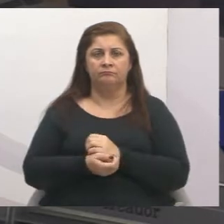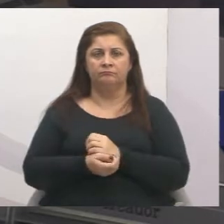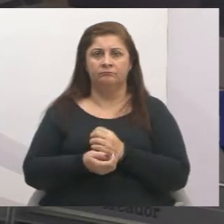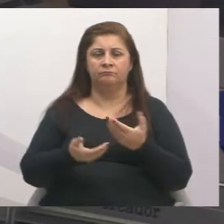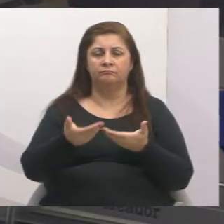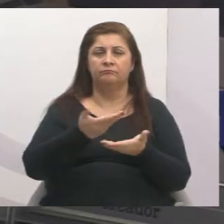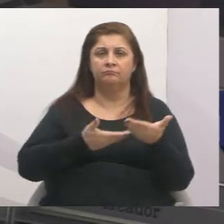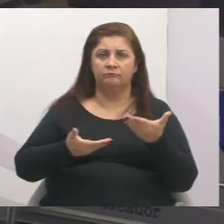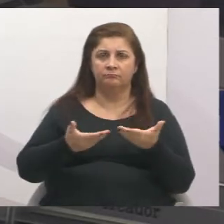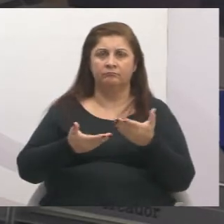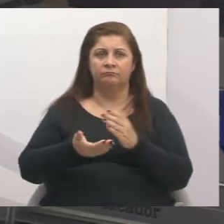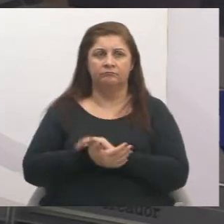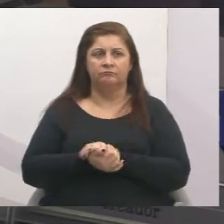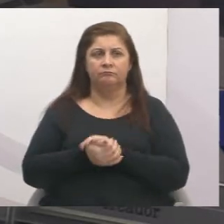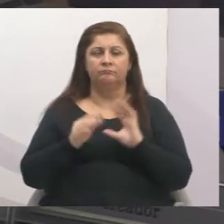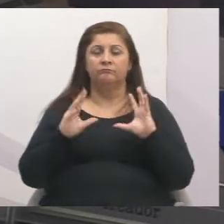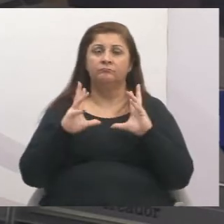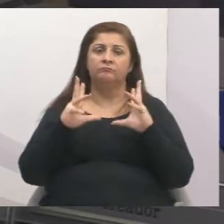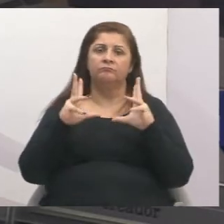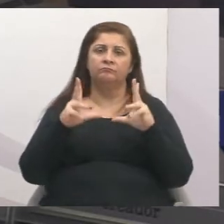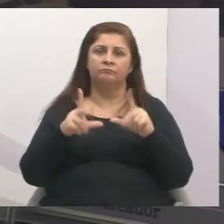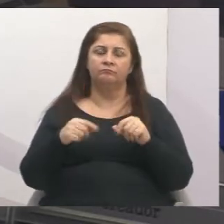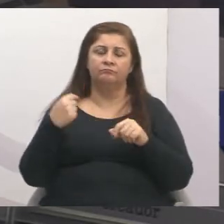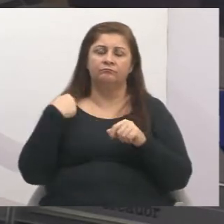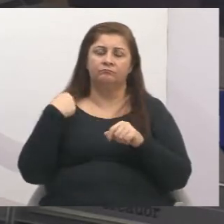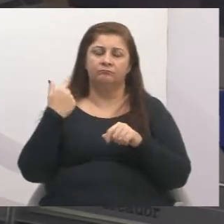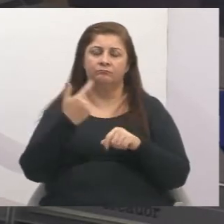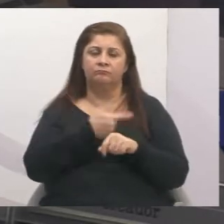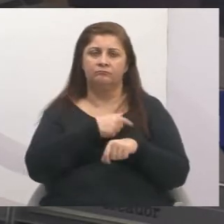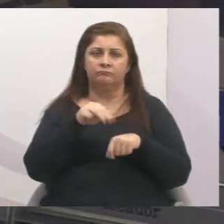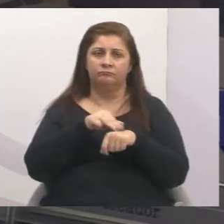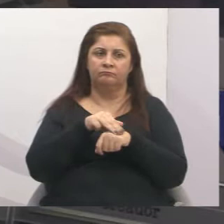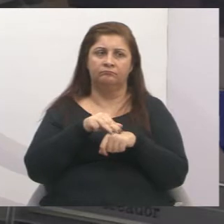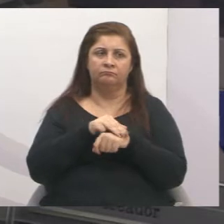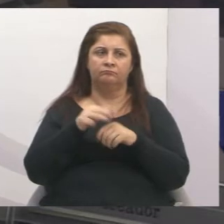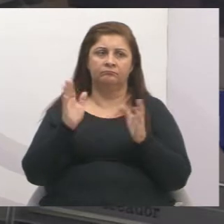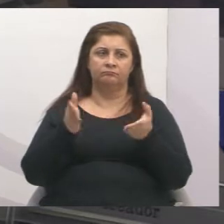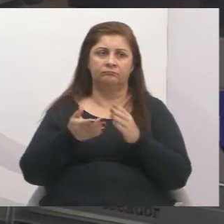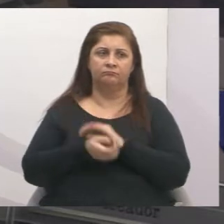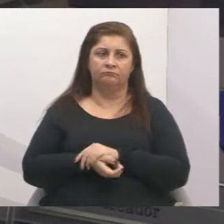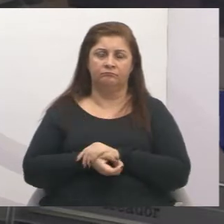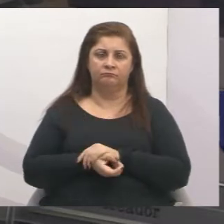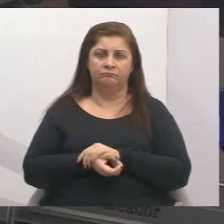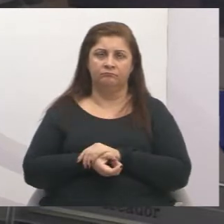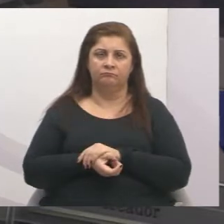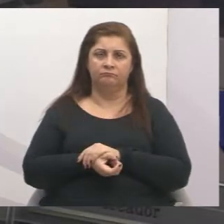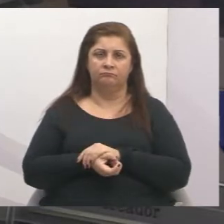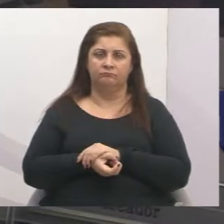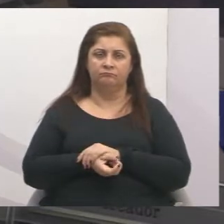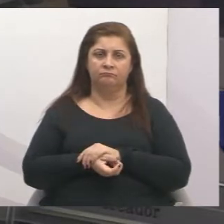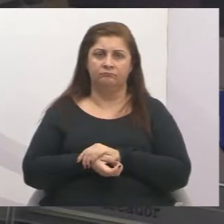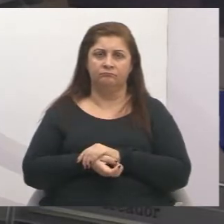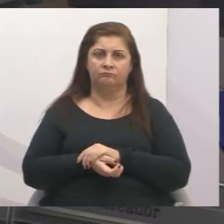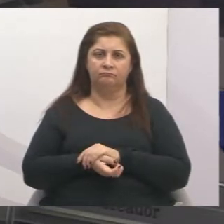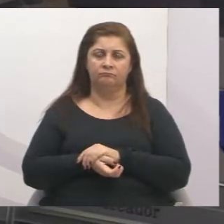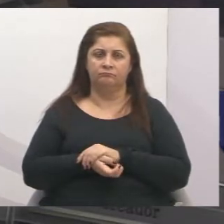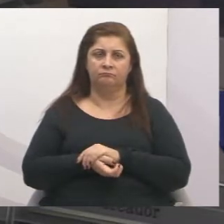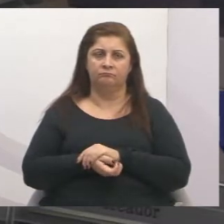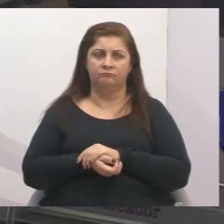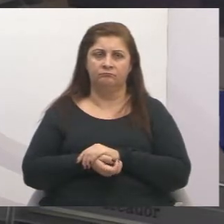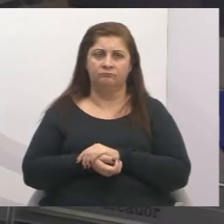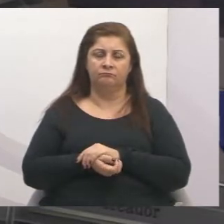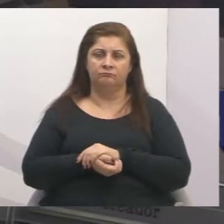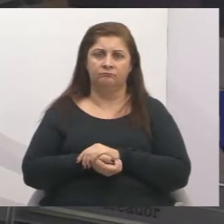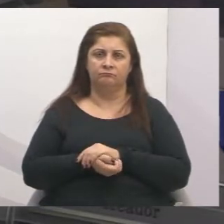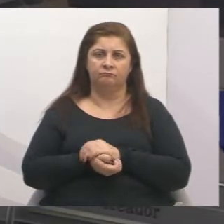servidores tudo isso que a gente está discutindo e que será votado. Então, como dizem aí, né,